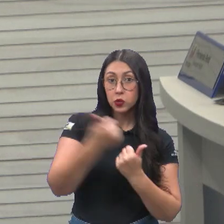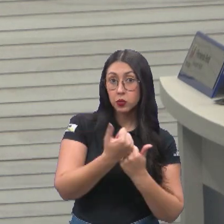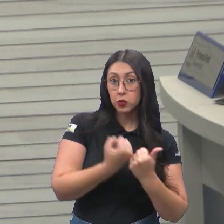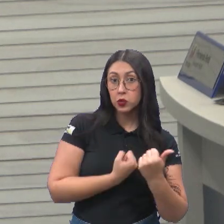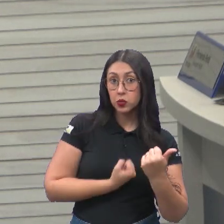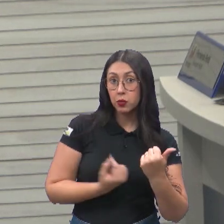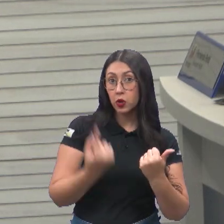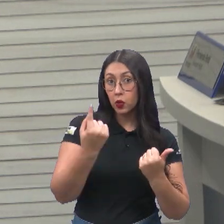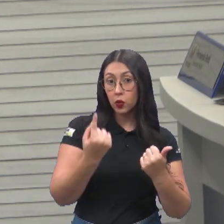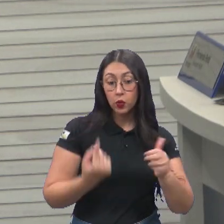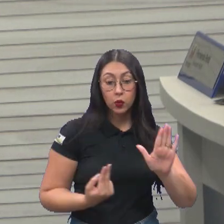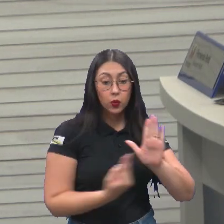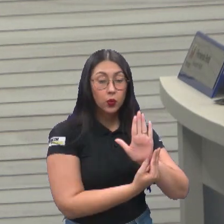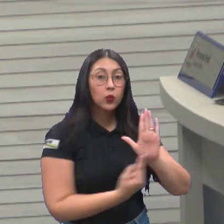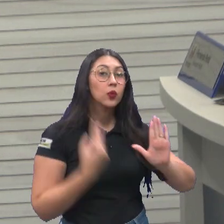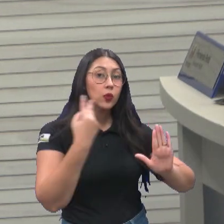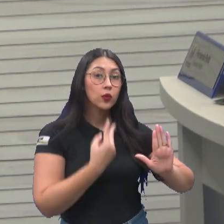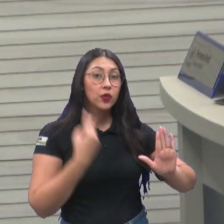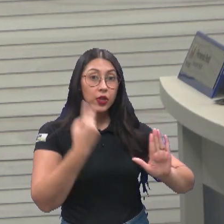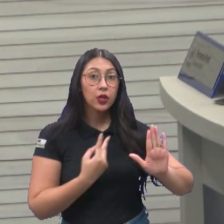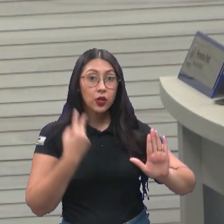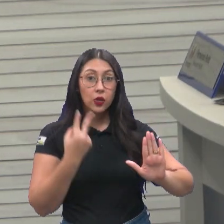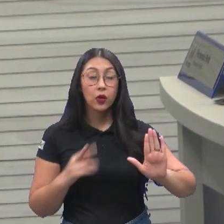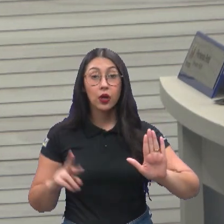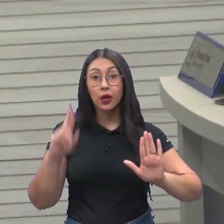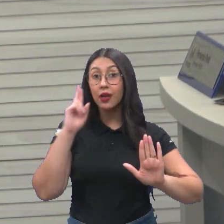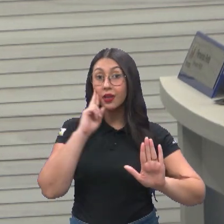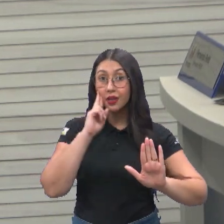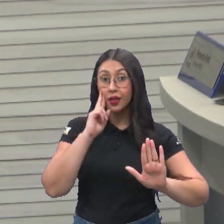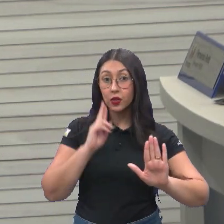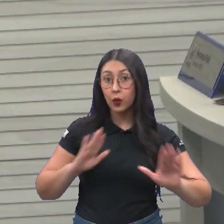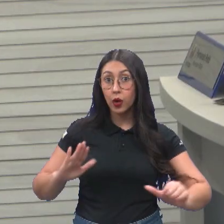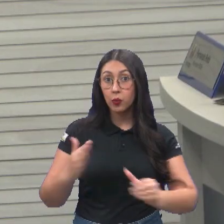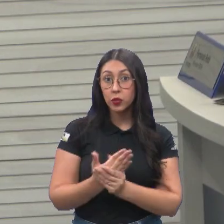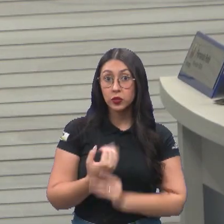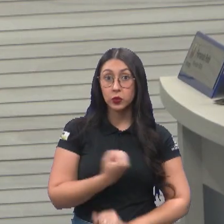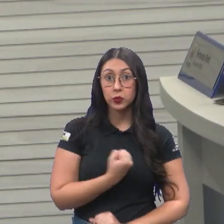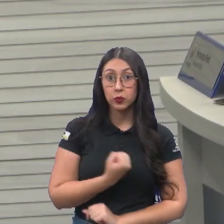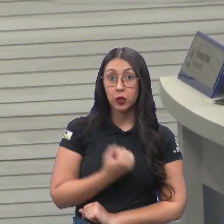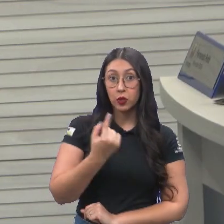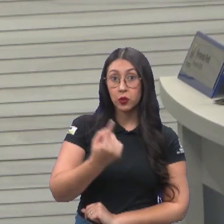de autoria do vereador Renato Santiago, ao processo número